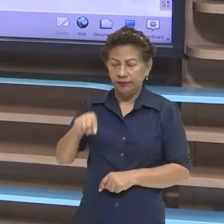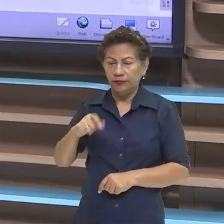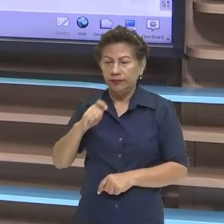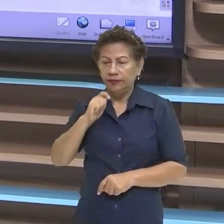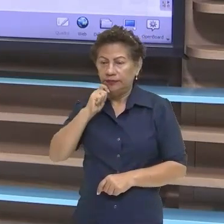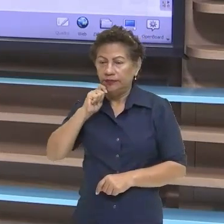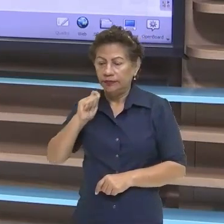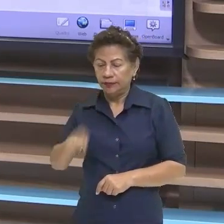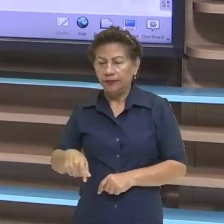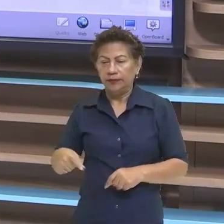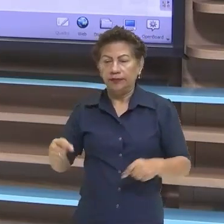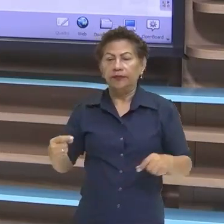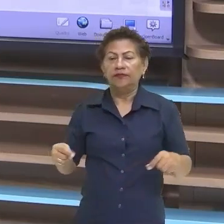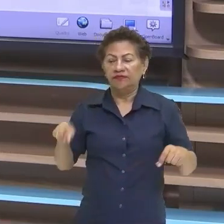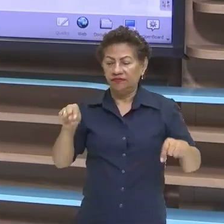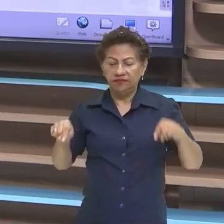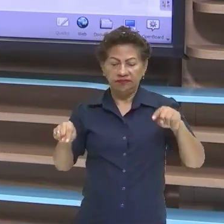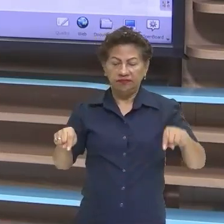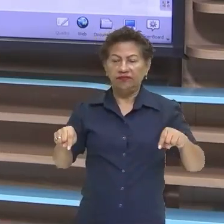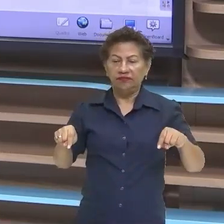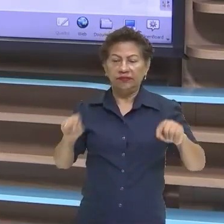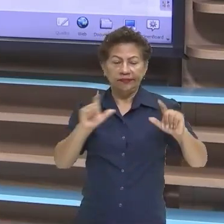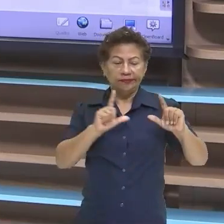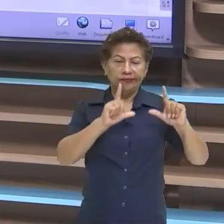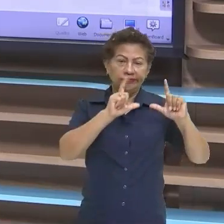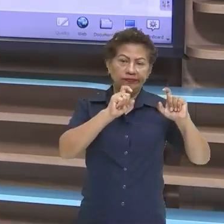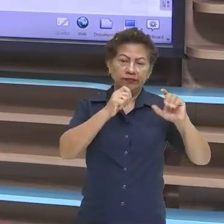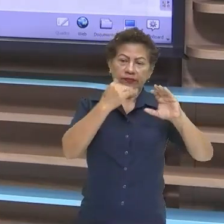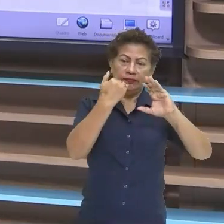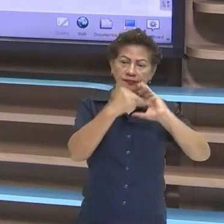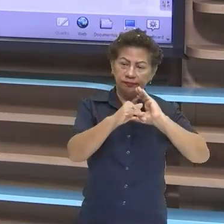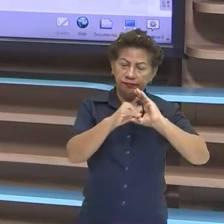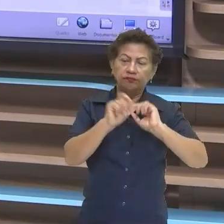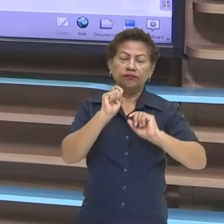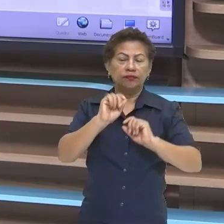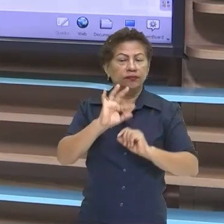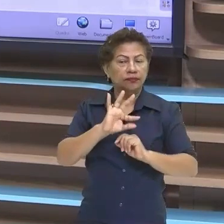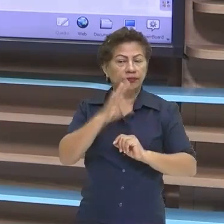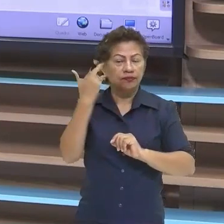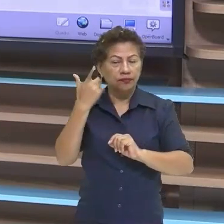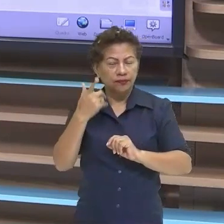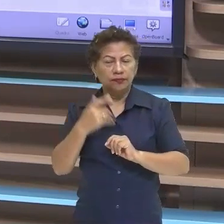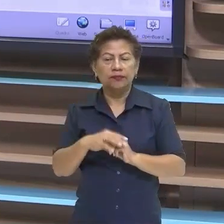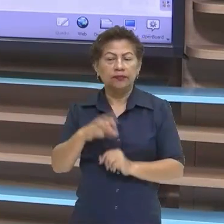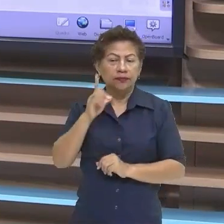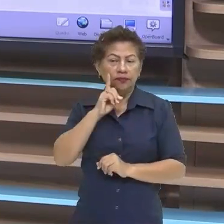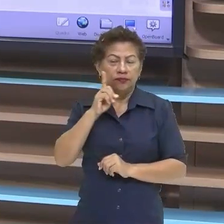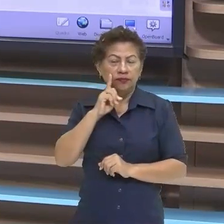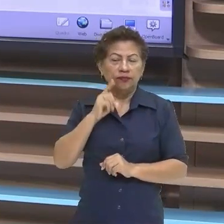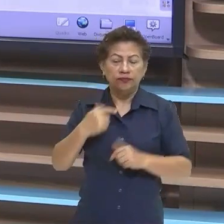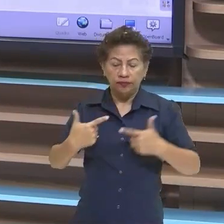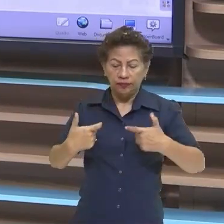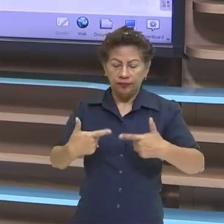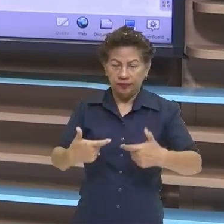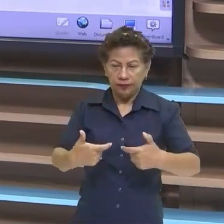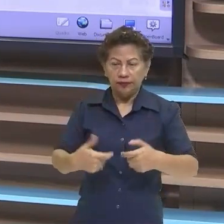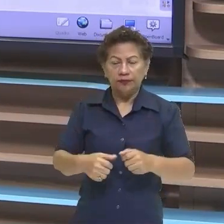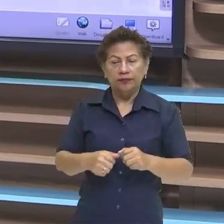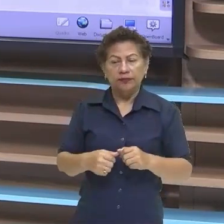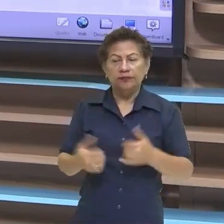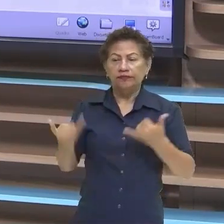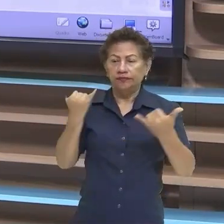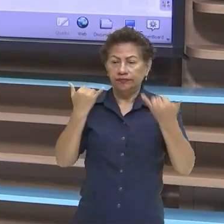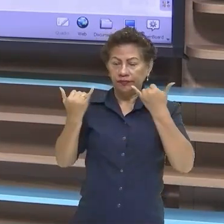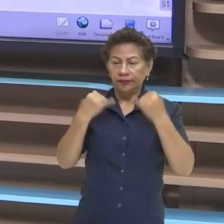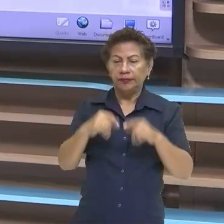eles postam ali vídeos do que está acontecendo, como é que está sendo ali o dia deles. Então, a gente pode acompanhar mais de perto. A gente não está